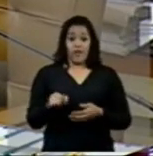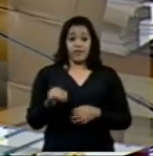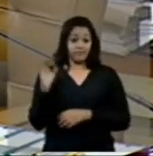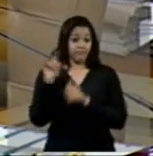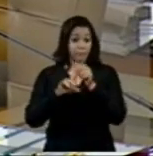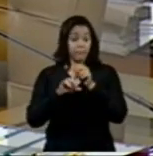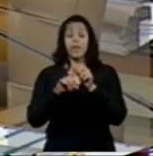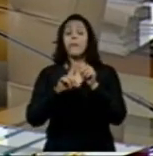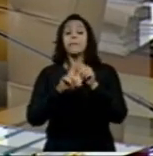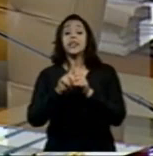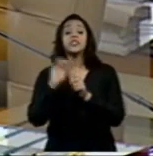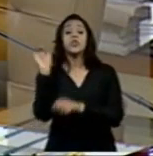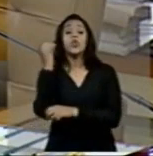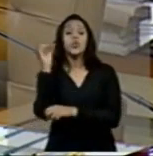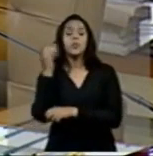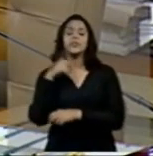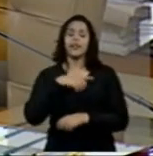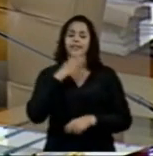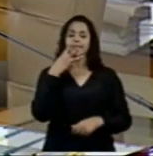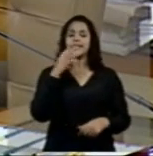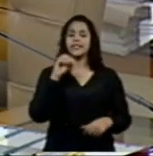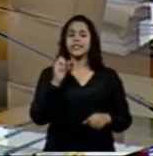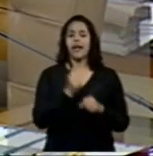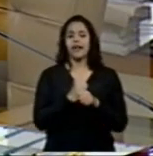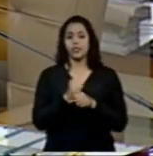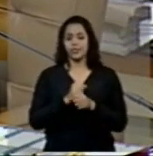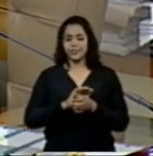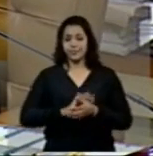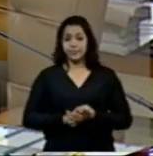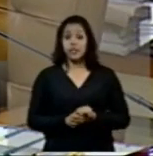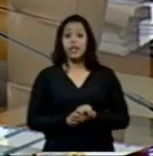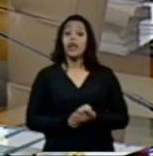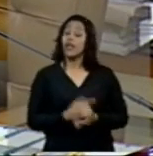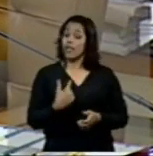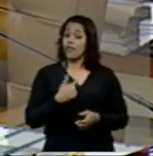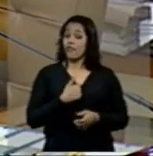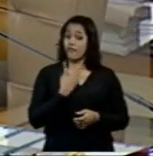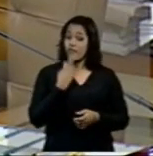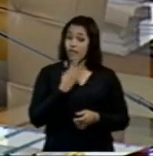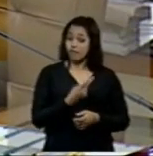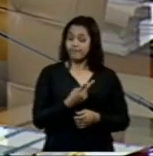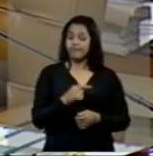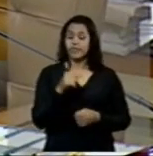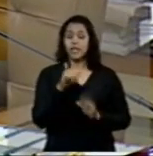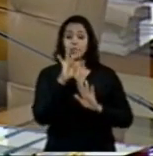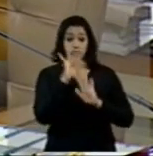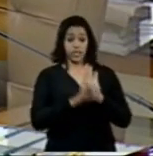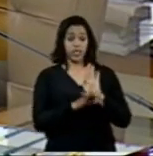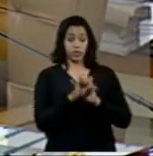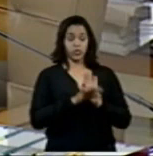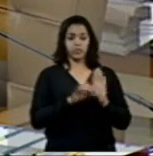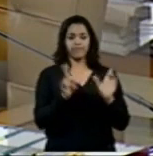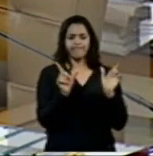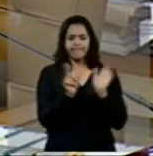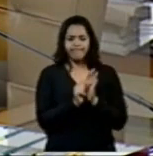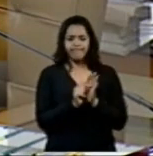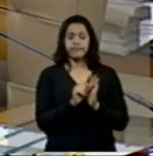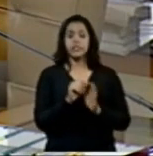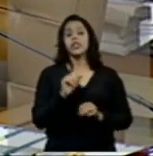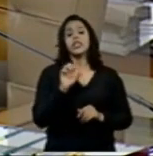outubro, 30 anos. Pontuo aqui, senhores ministros, que a súmula 331 do